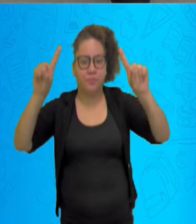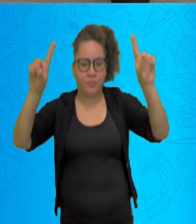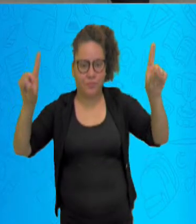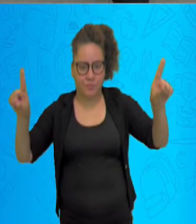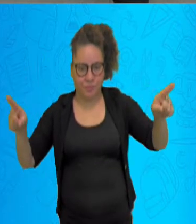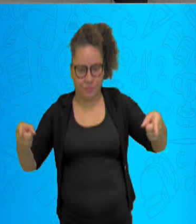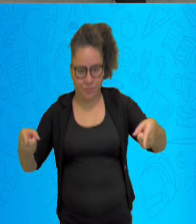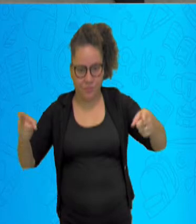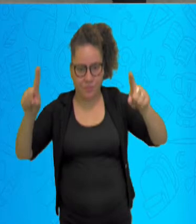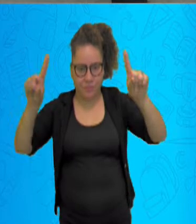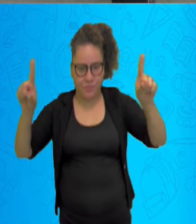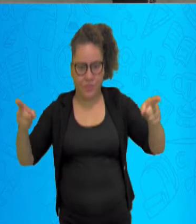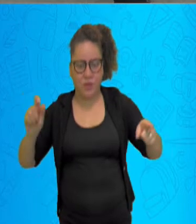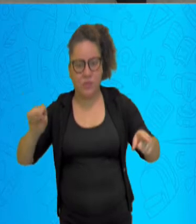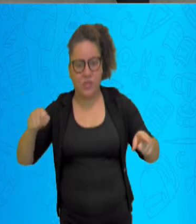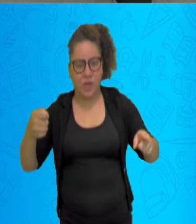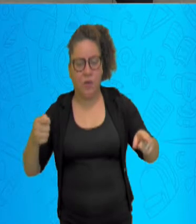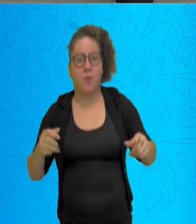isso aqui,